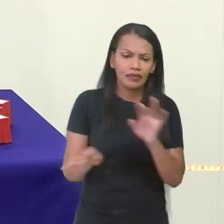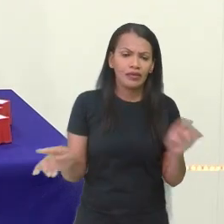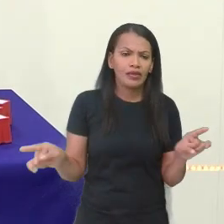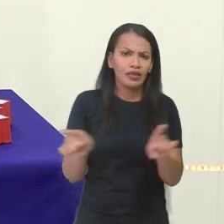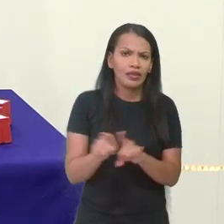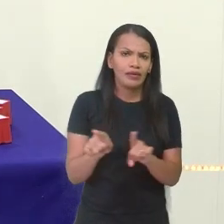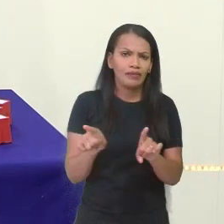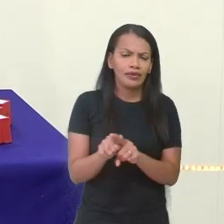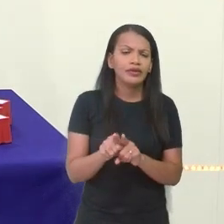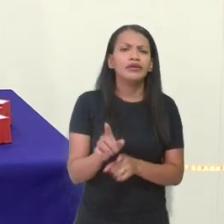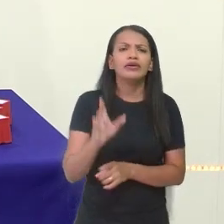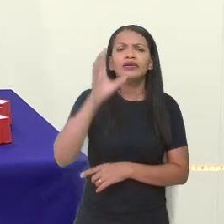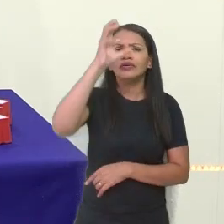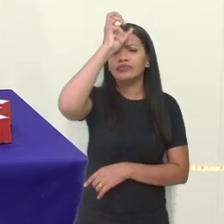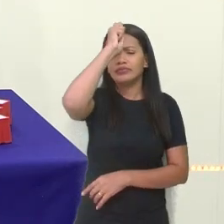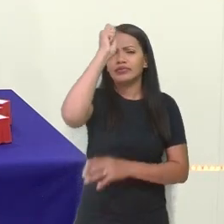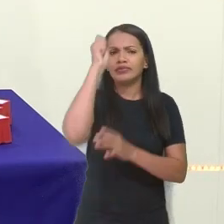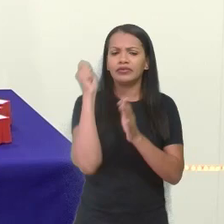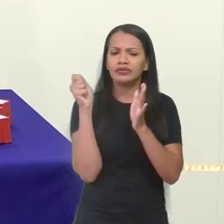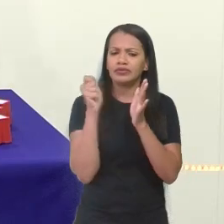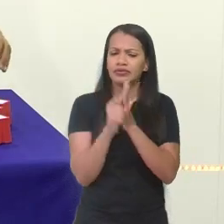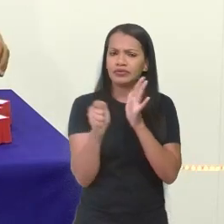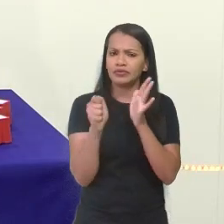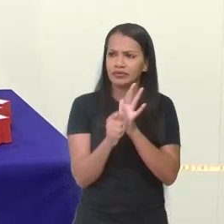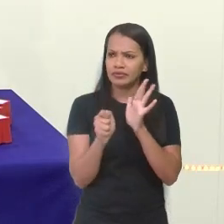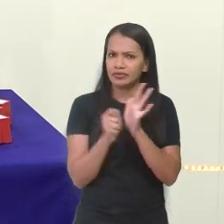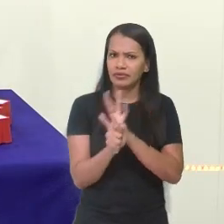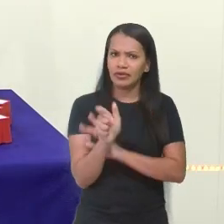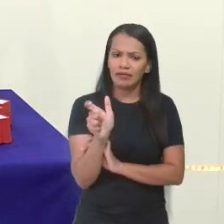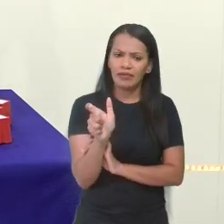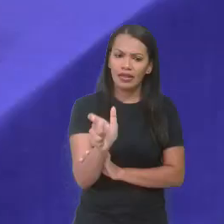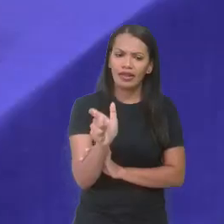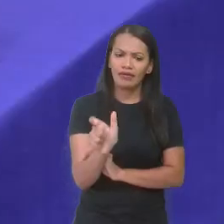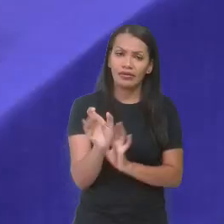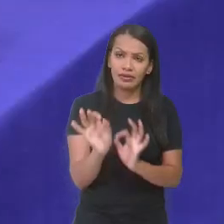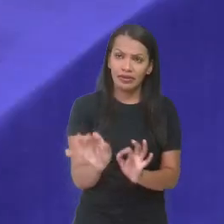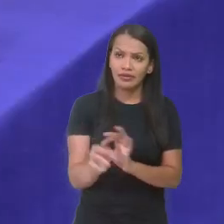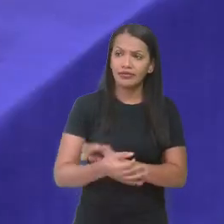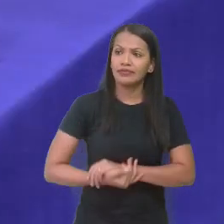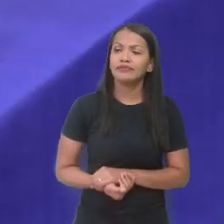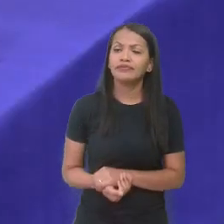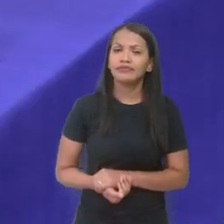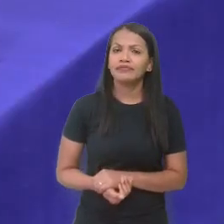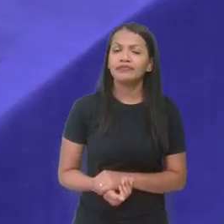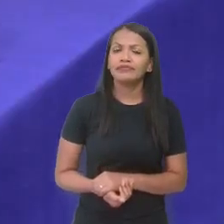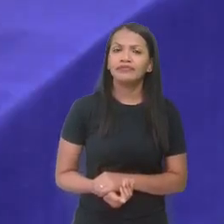também aprende a escrever a palavra.